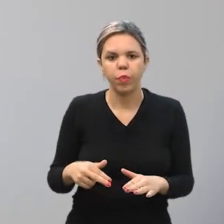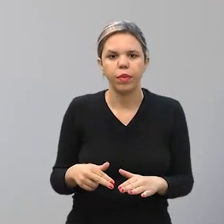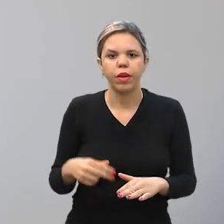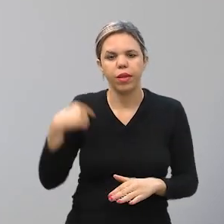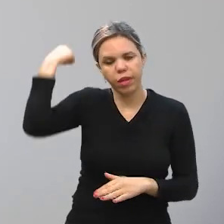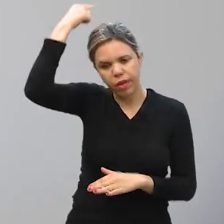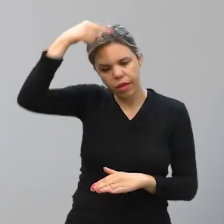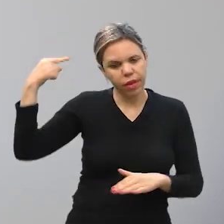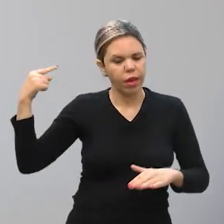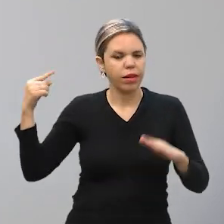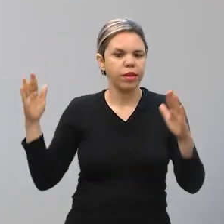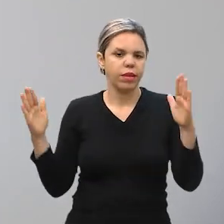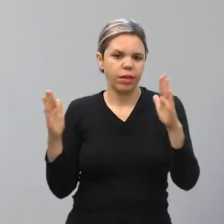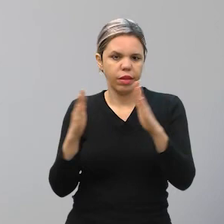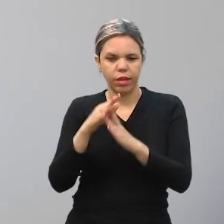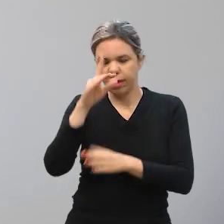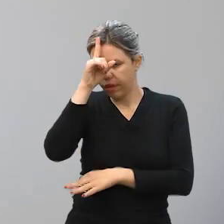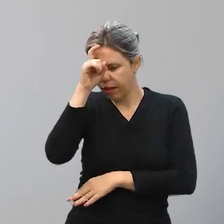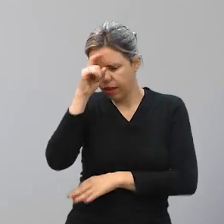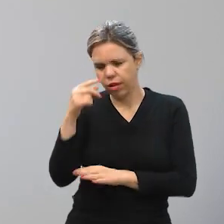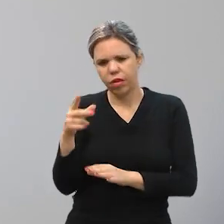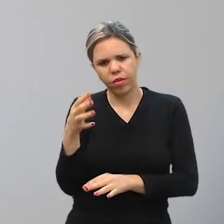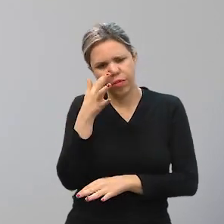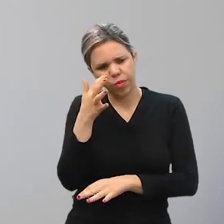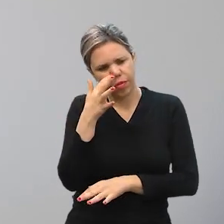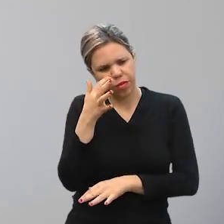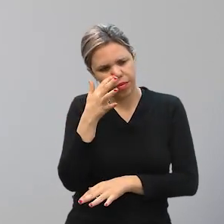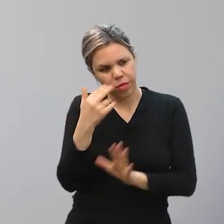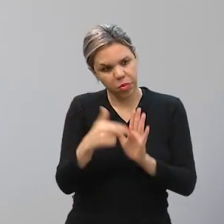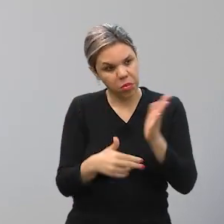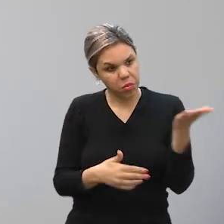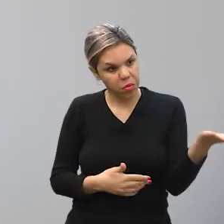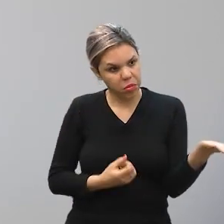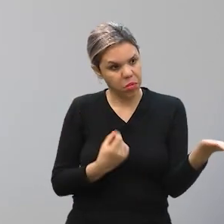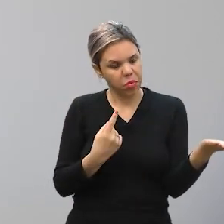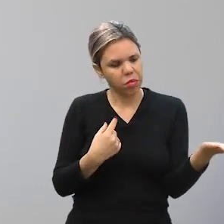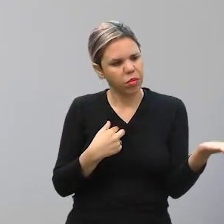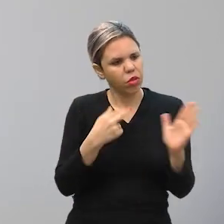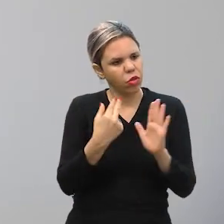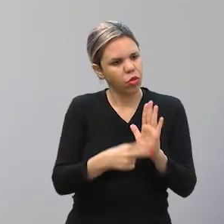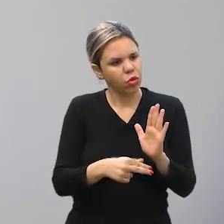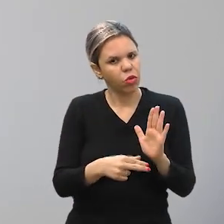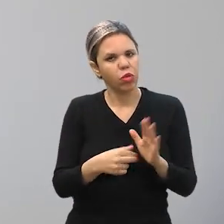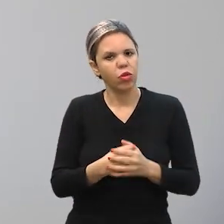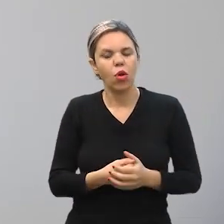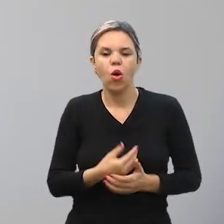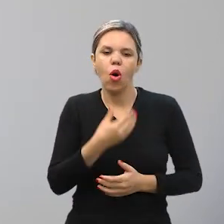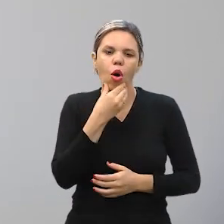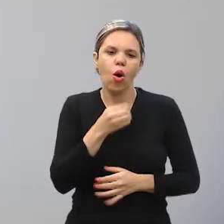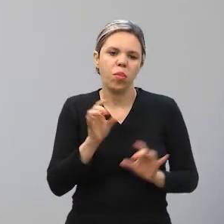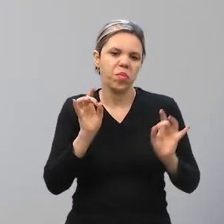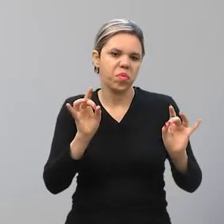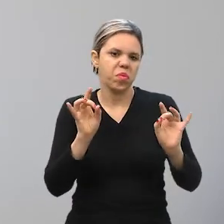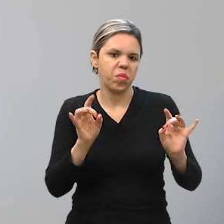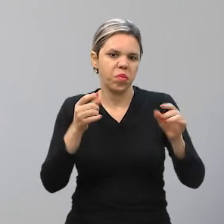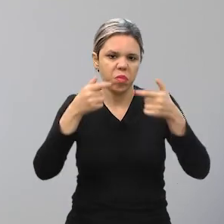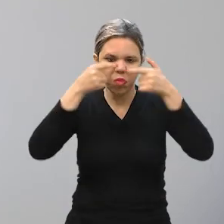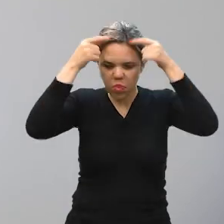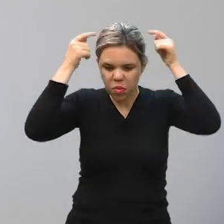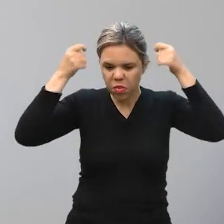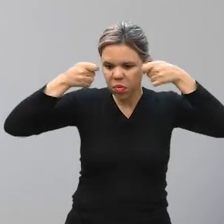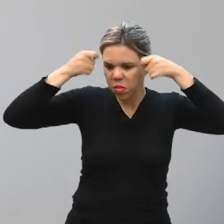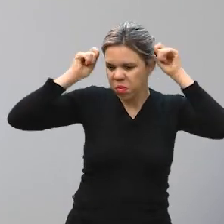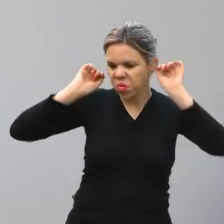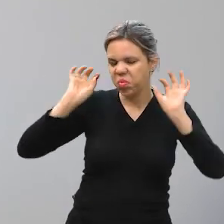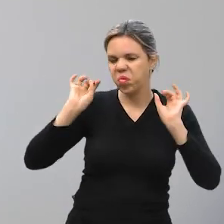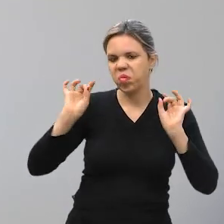Casa, e que chamou a atenção. Um homem elegante, de cabelo bem